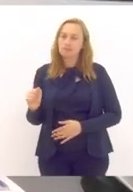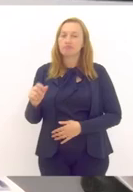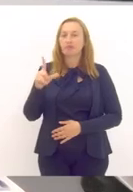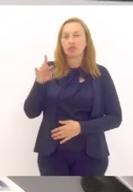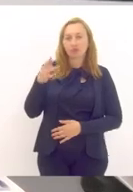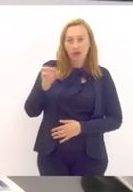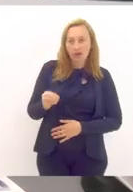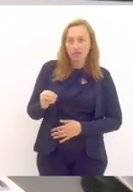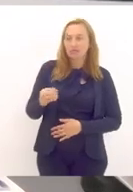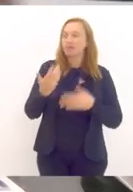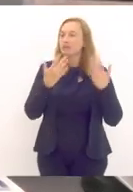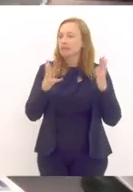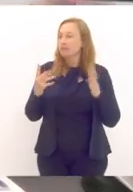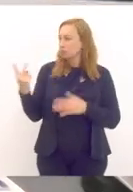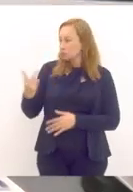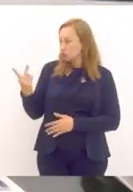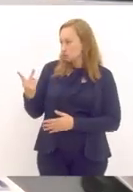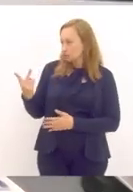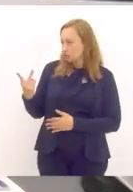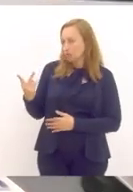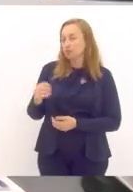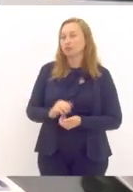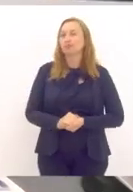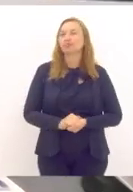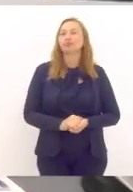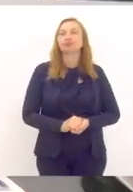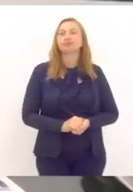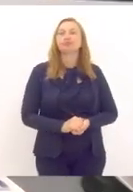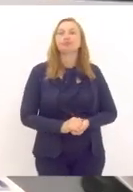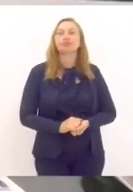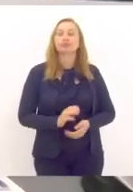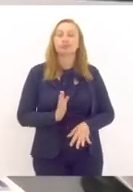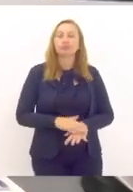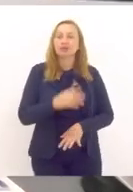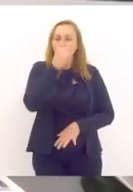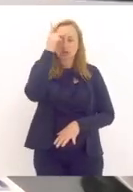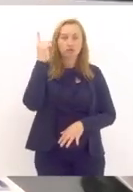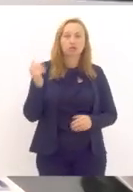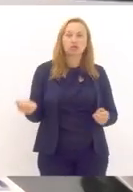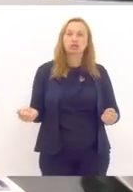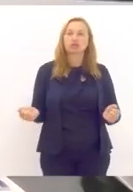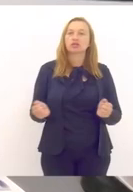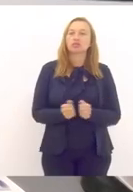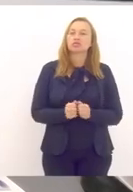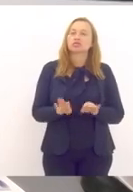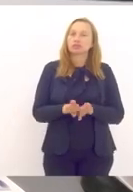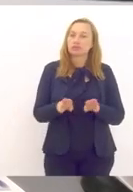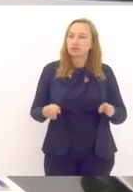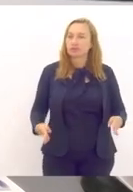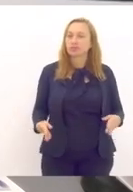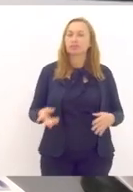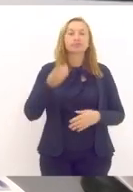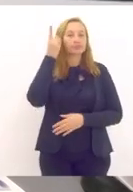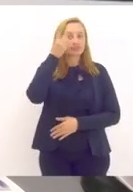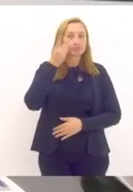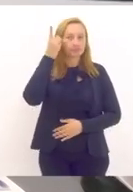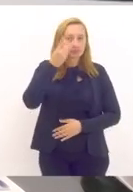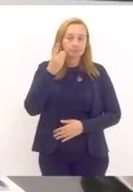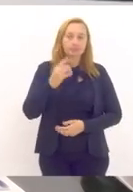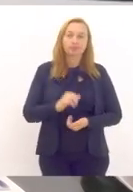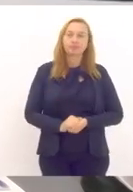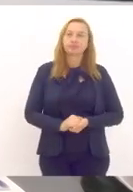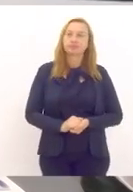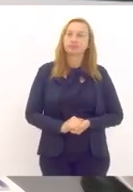Lobo, cumprimentando os dois, cumprimento os demais membros da mesa. Queria cumprimentar os deputados presentes nas